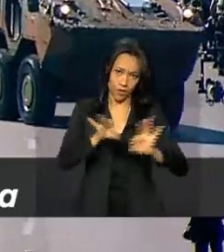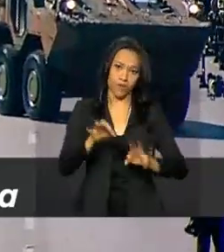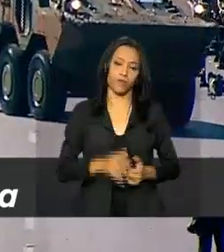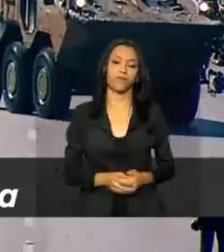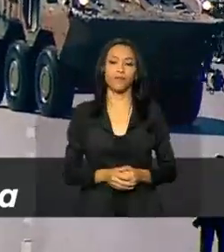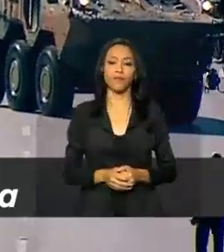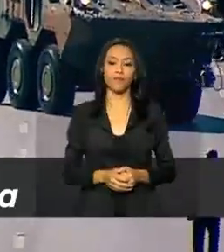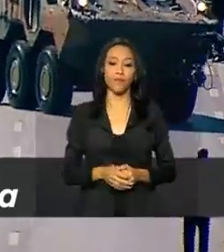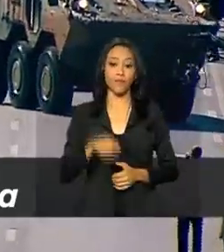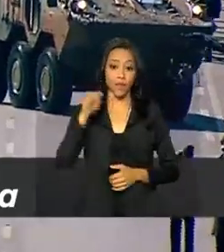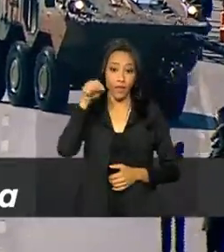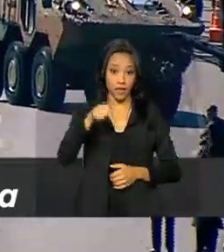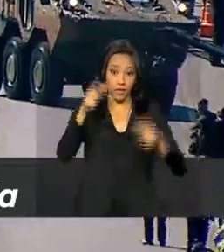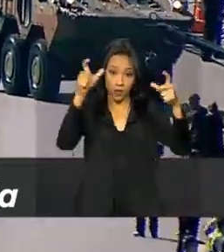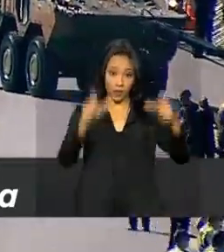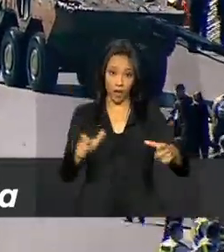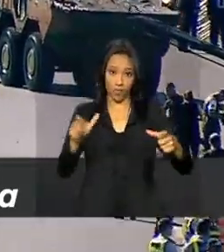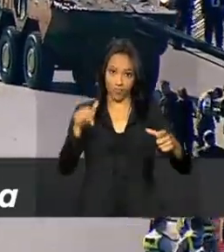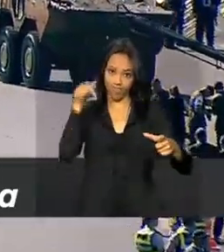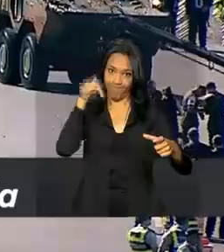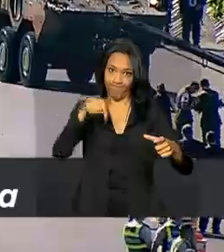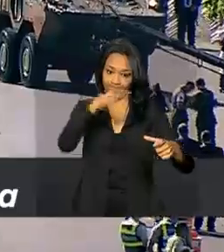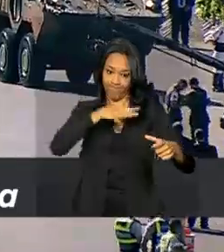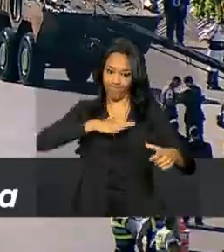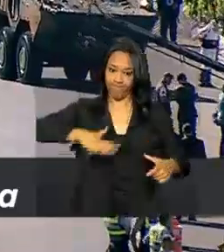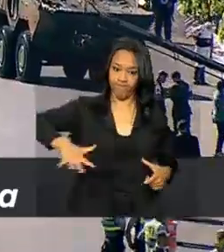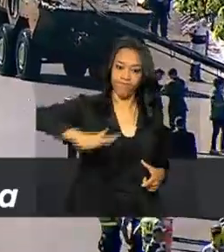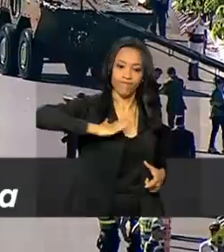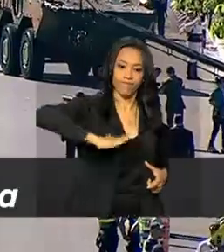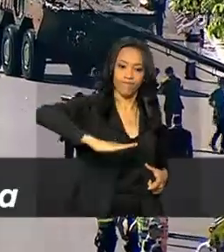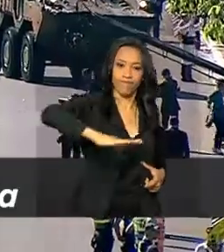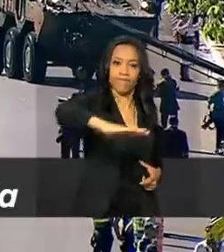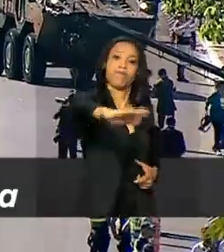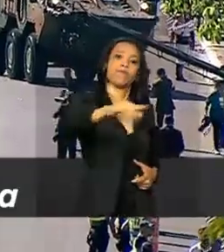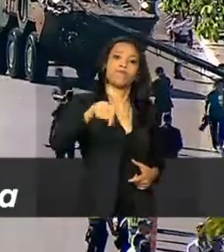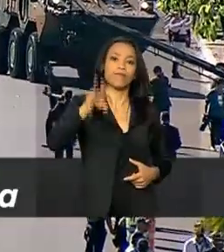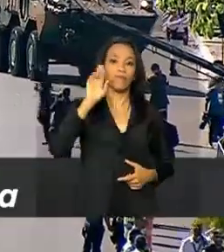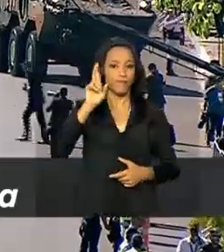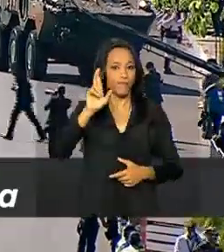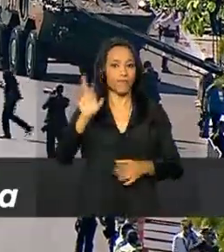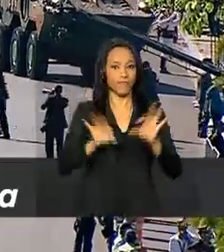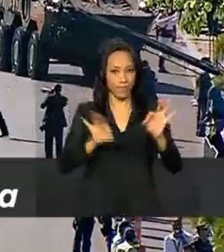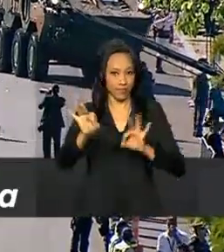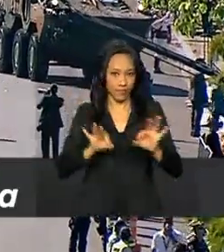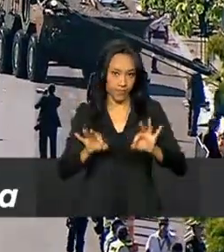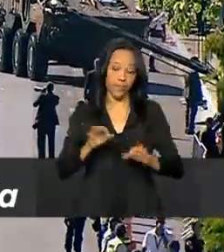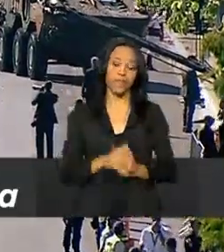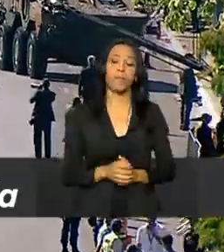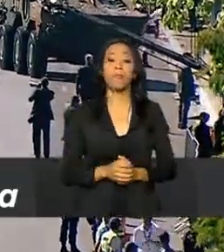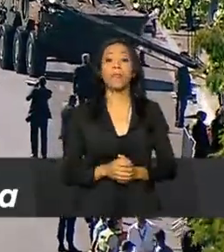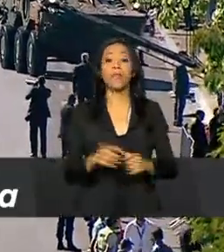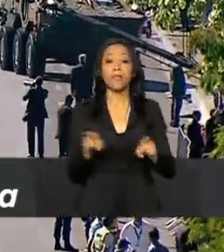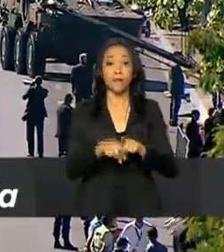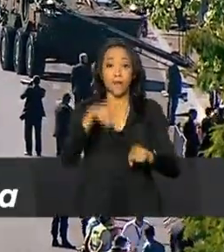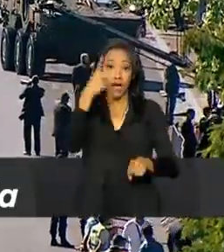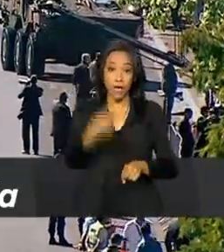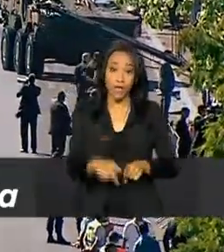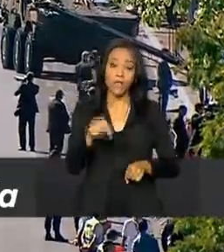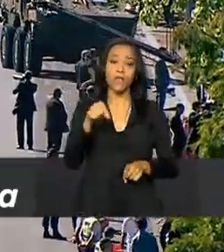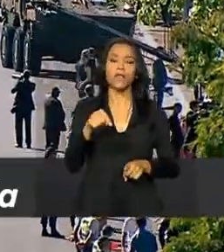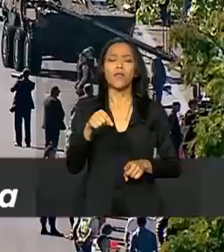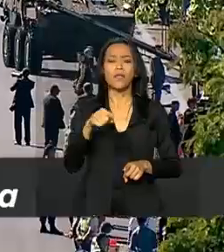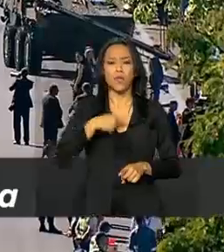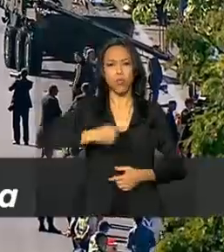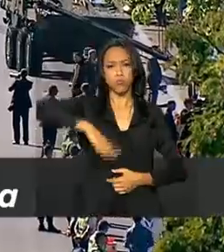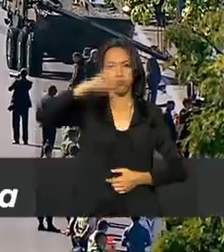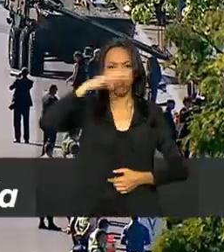Especificamente nesta região, nesta área. E aqui no nosso Distrito Federal. O Comando Militar do Planalto, é bom